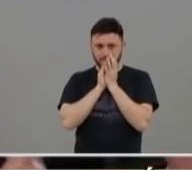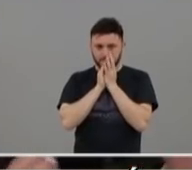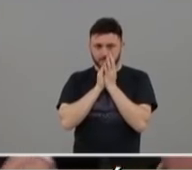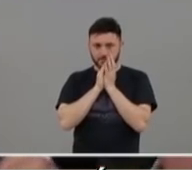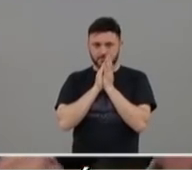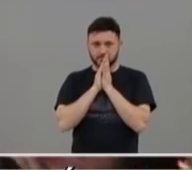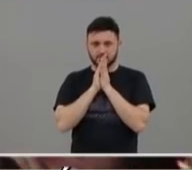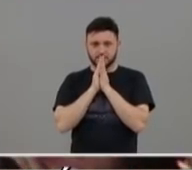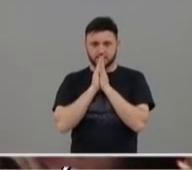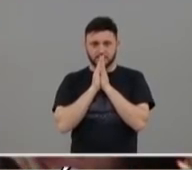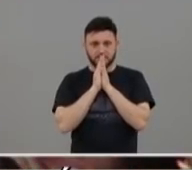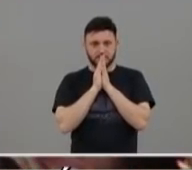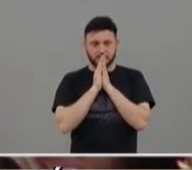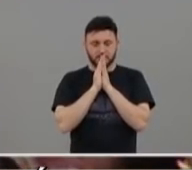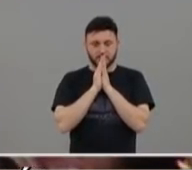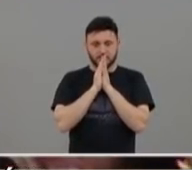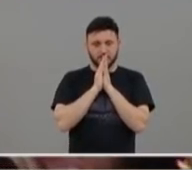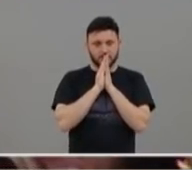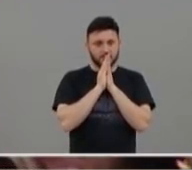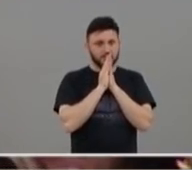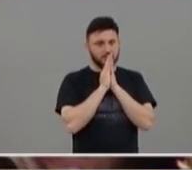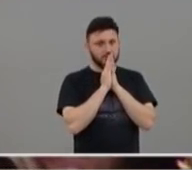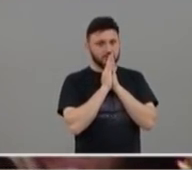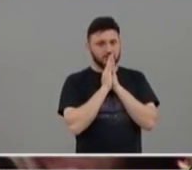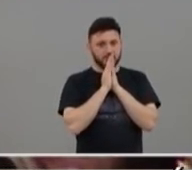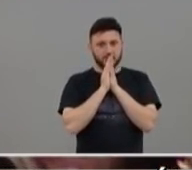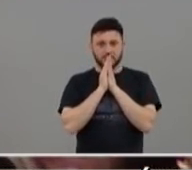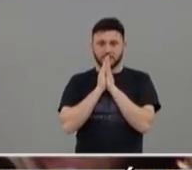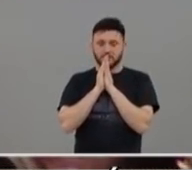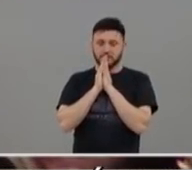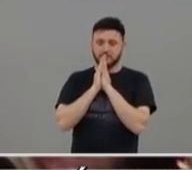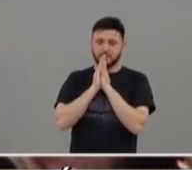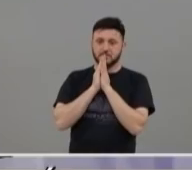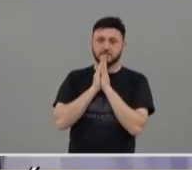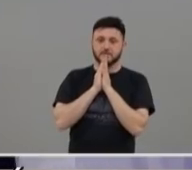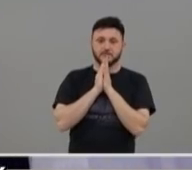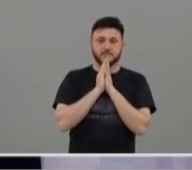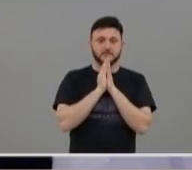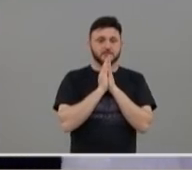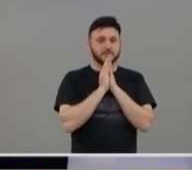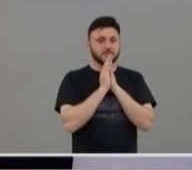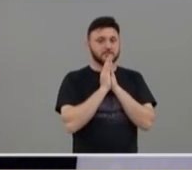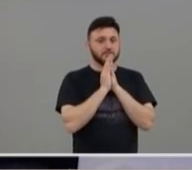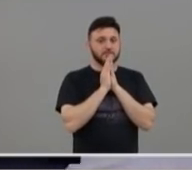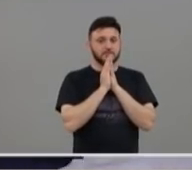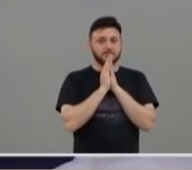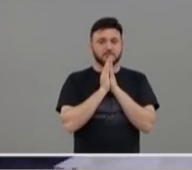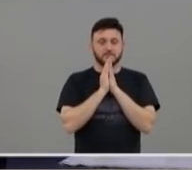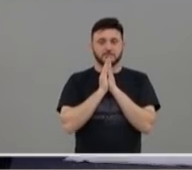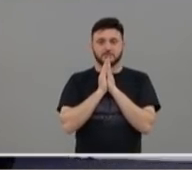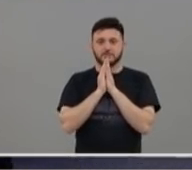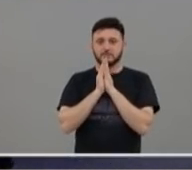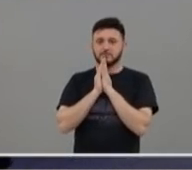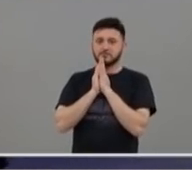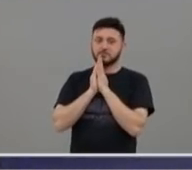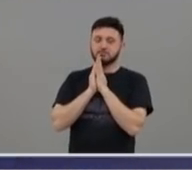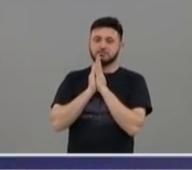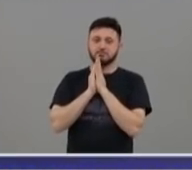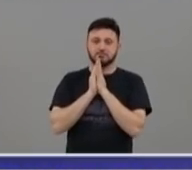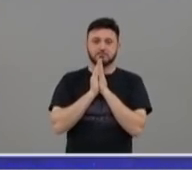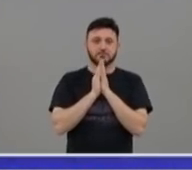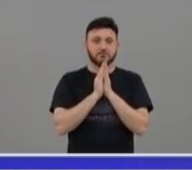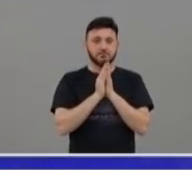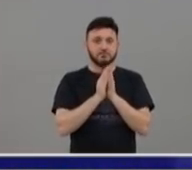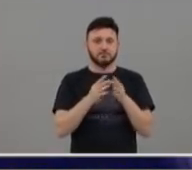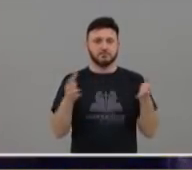coração tem sede de... Vai dizendo isso para o Senhor. Nós queremos te amar, Jesus. Nós queremos